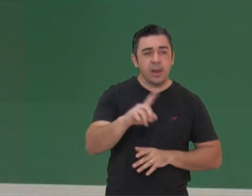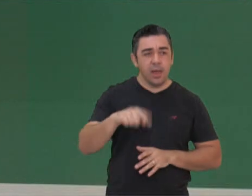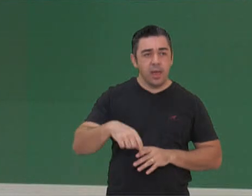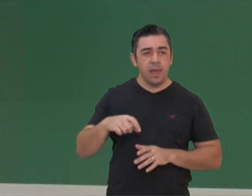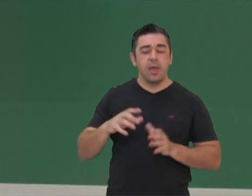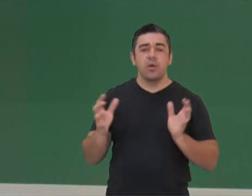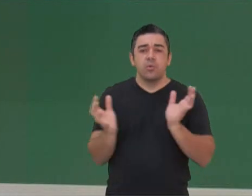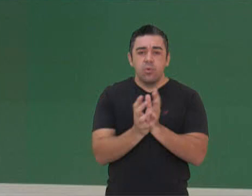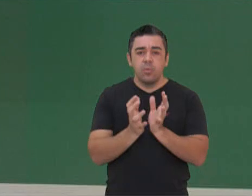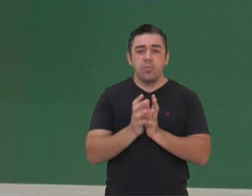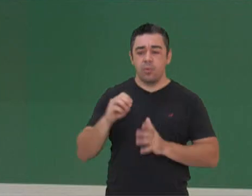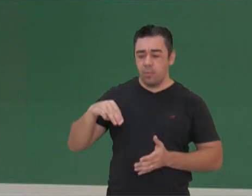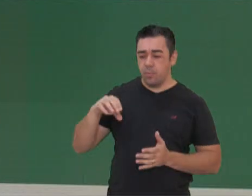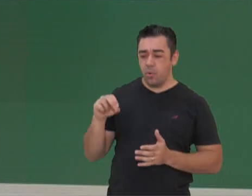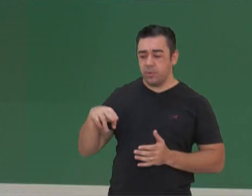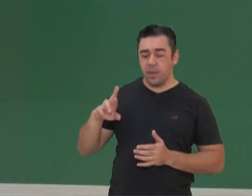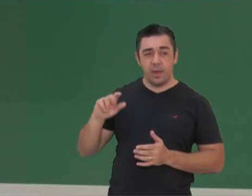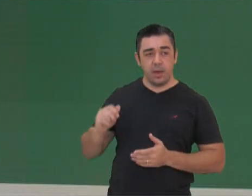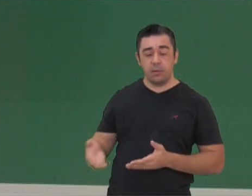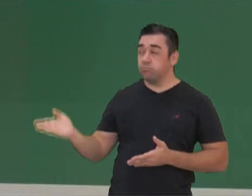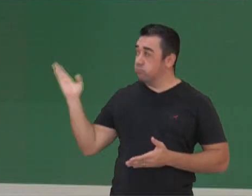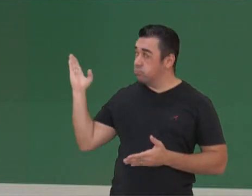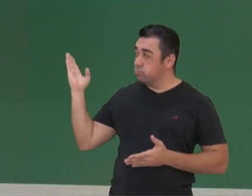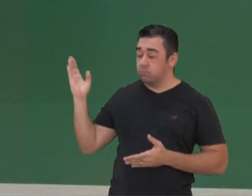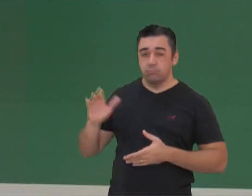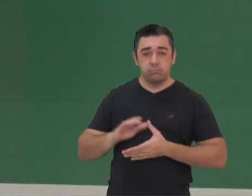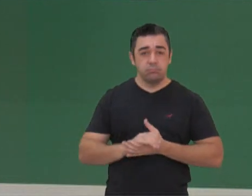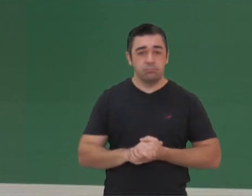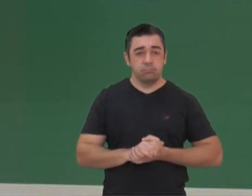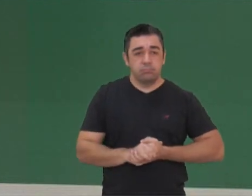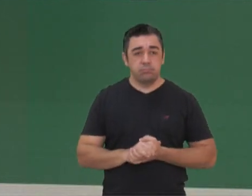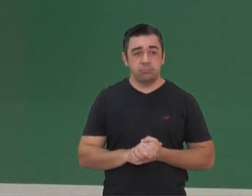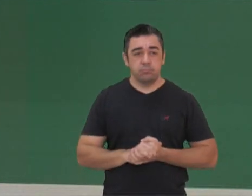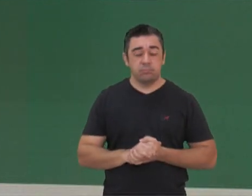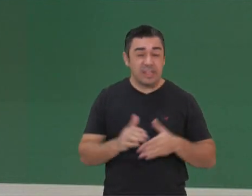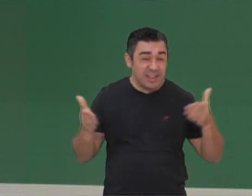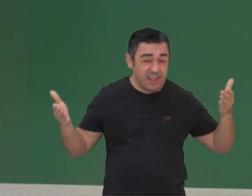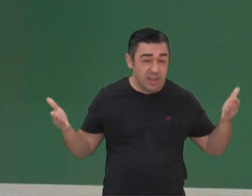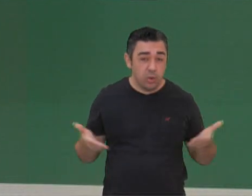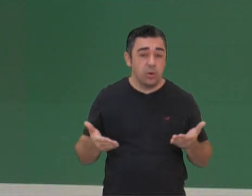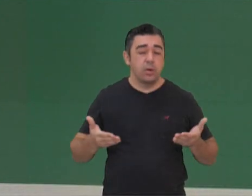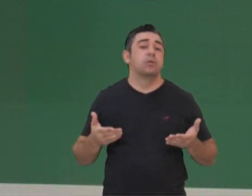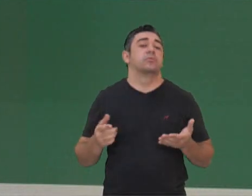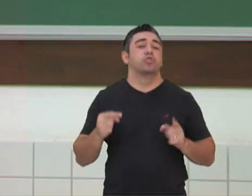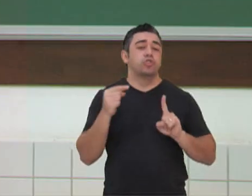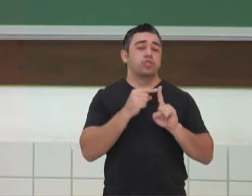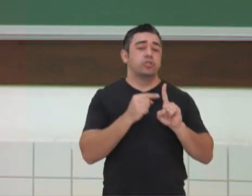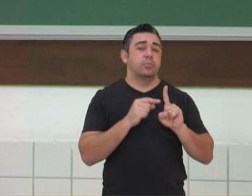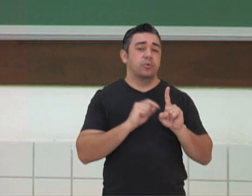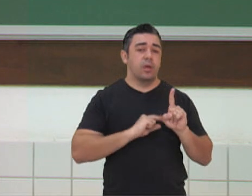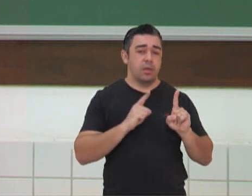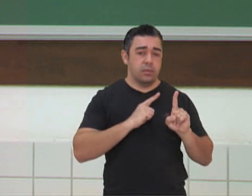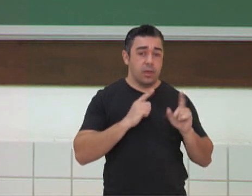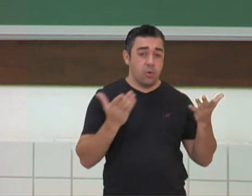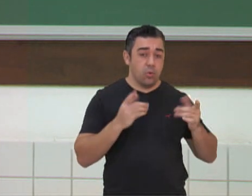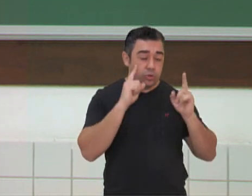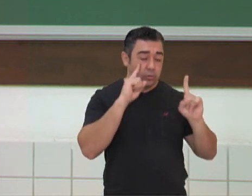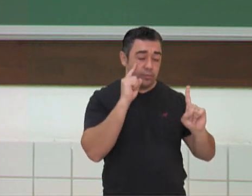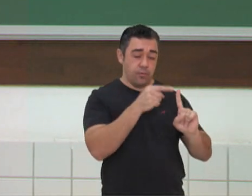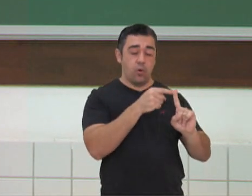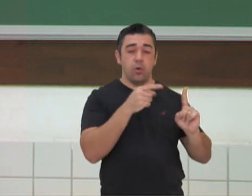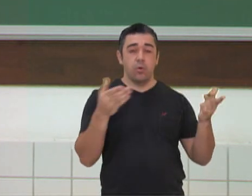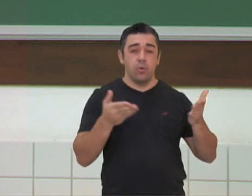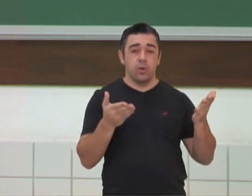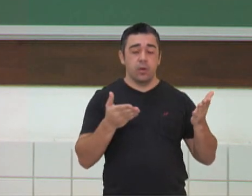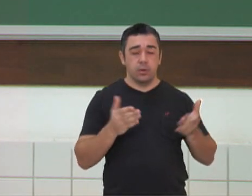célula, né? O DNA disperso no citoplasma. Agora, a gente vai para o tipo de classificação que interessa para a aula de hoje, tá?